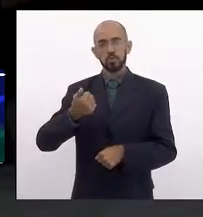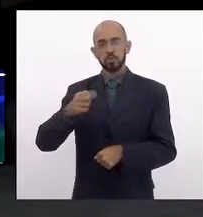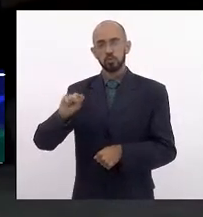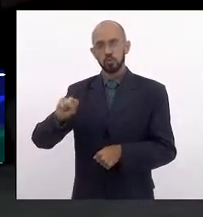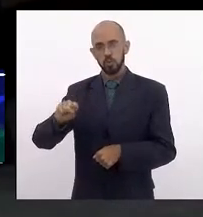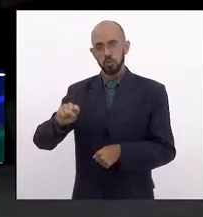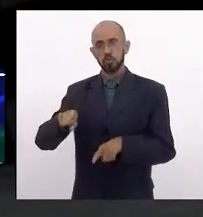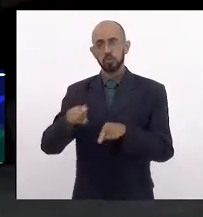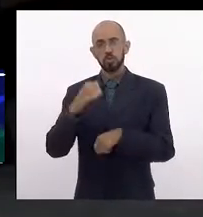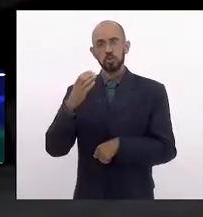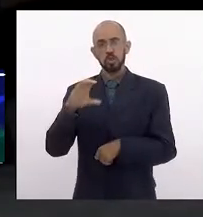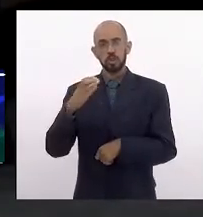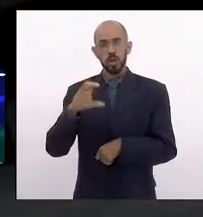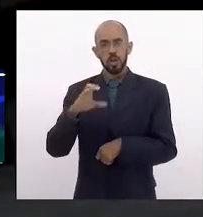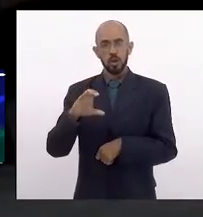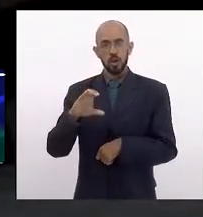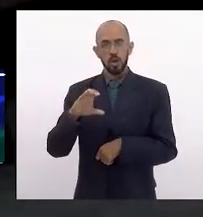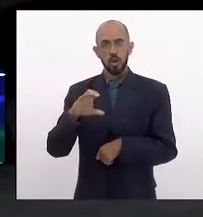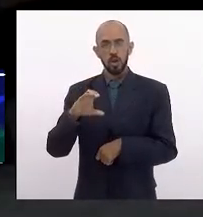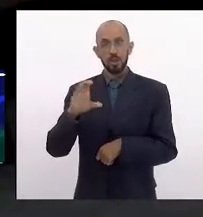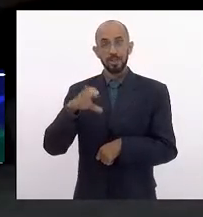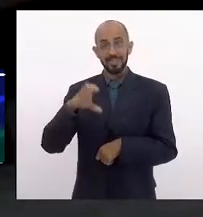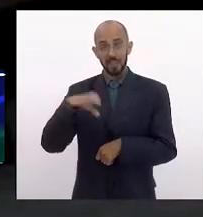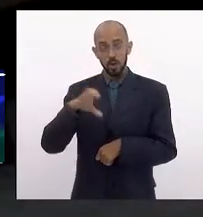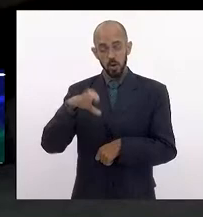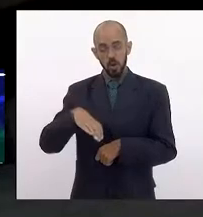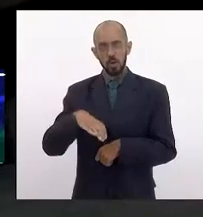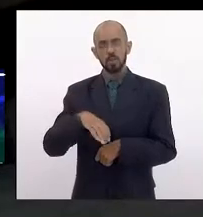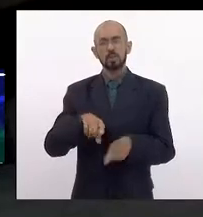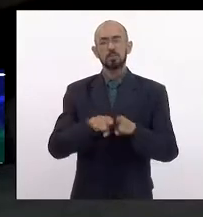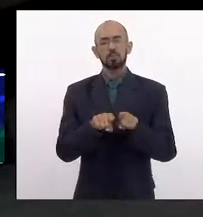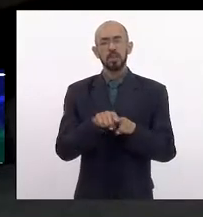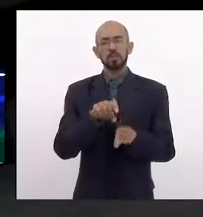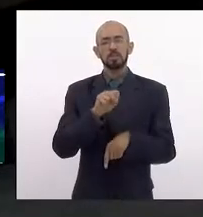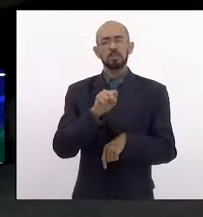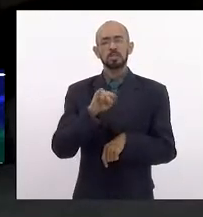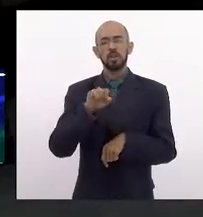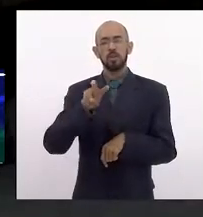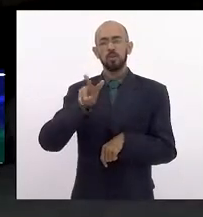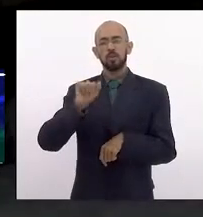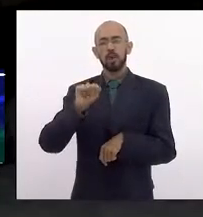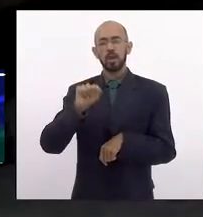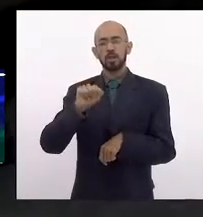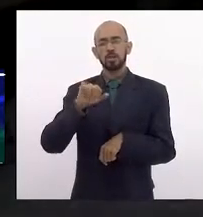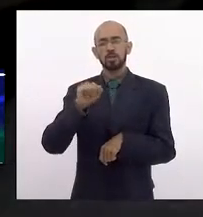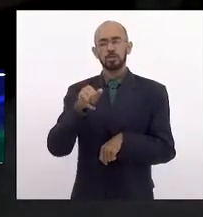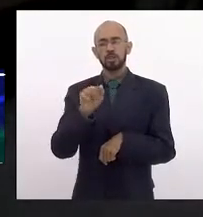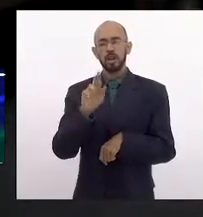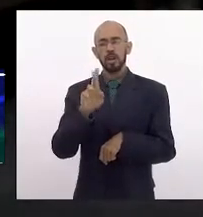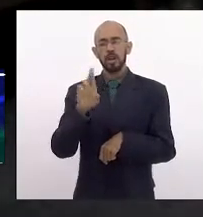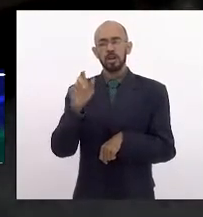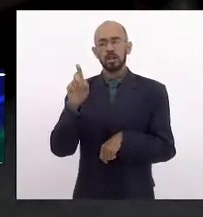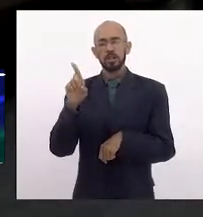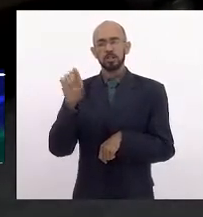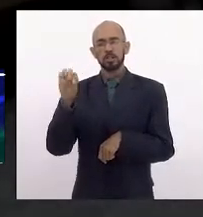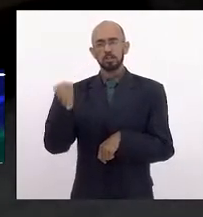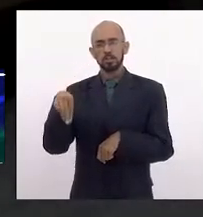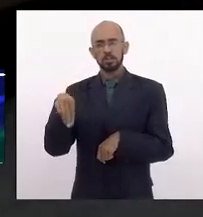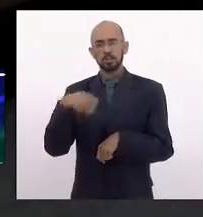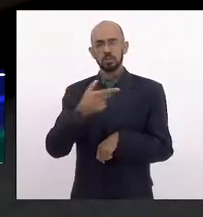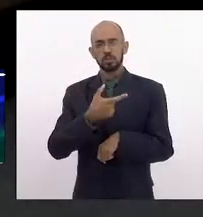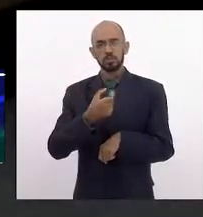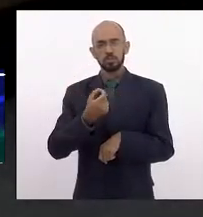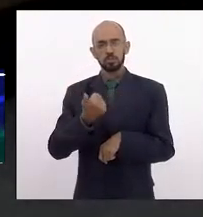de Niterói e de Silva Jardins ambos referentes aos exercícios 2019